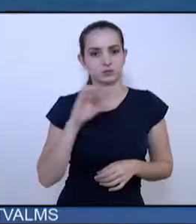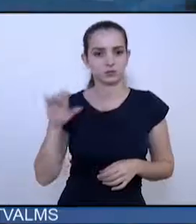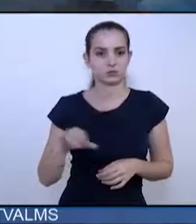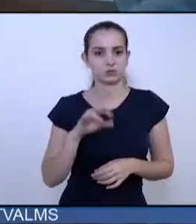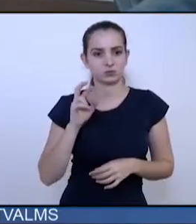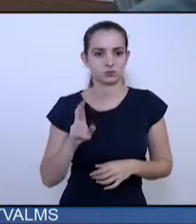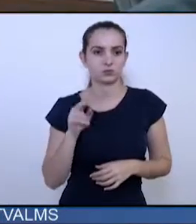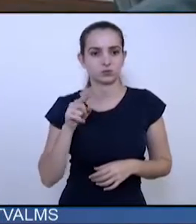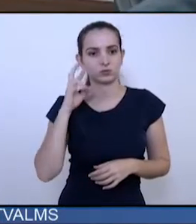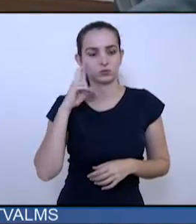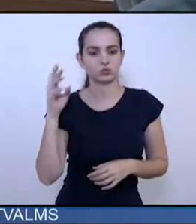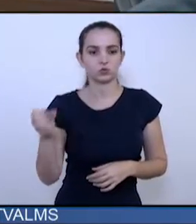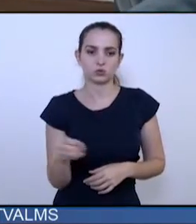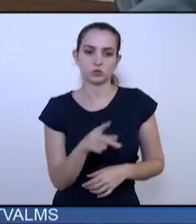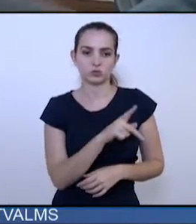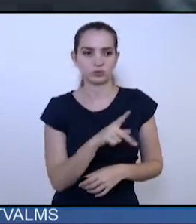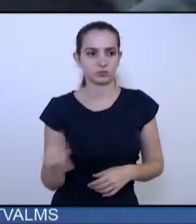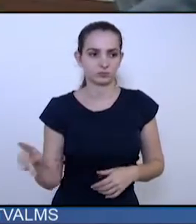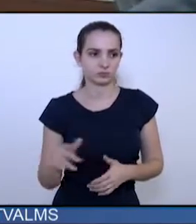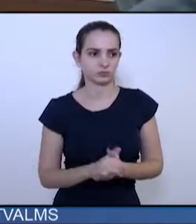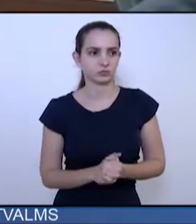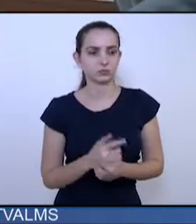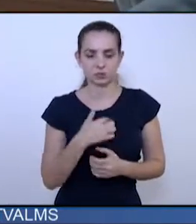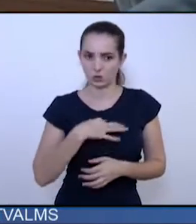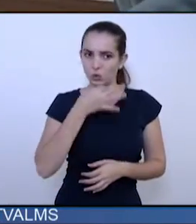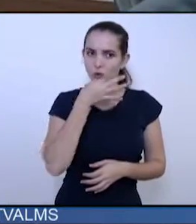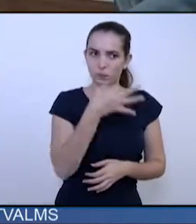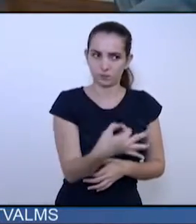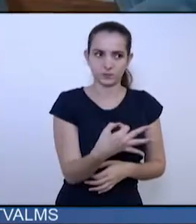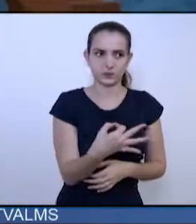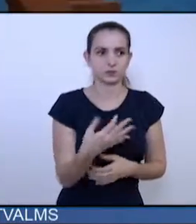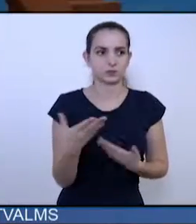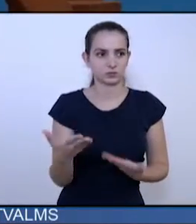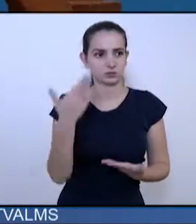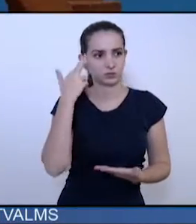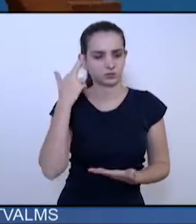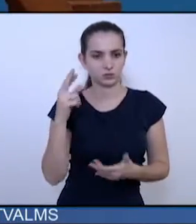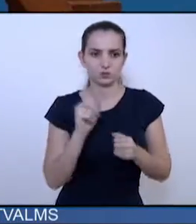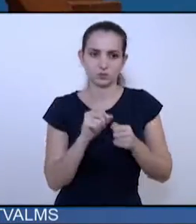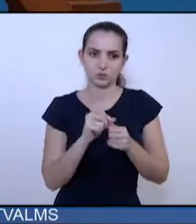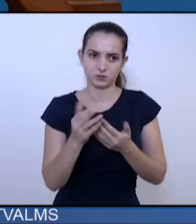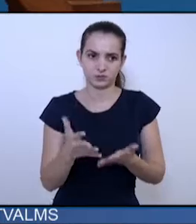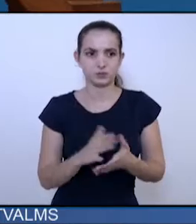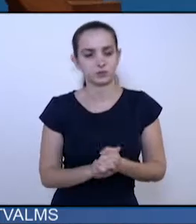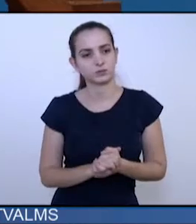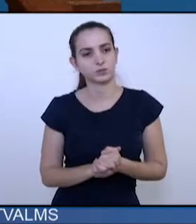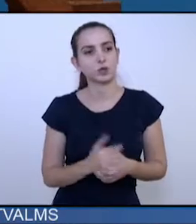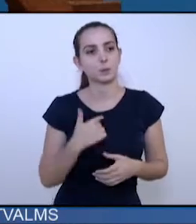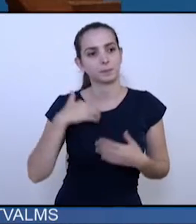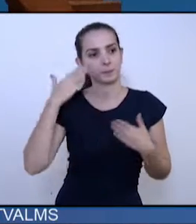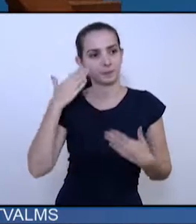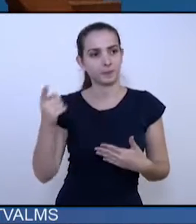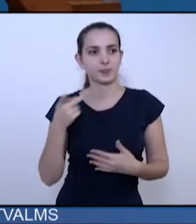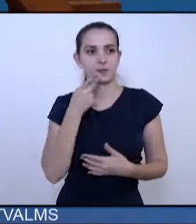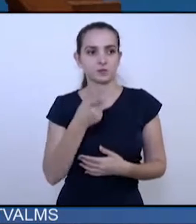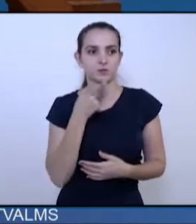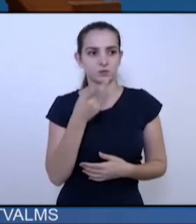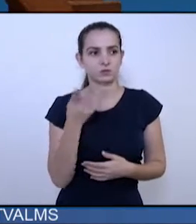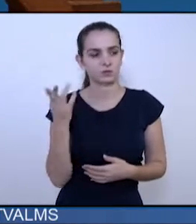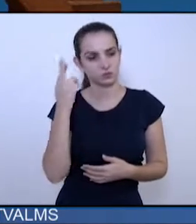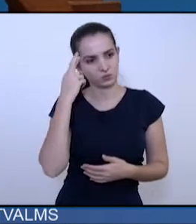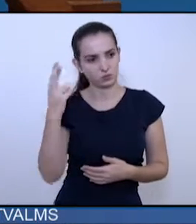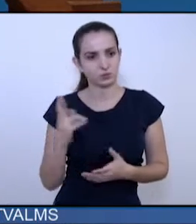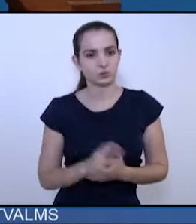Vossa Excelência, como novo presidente, eu sugiro que a Vossa Excelência faça isso. Obrigado. Eu agradeço a manifestação de Vossa Excelência